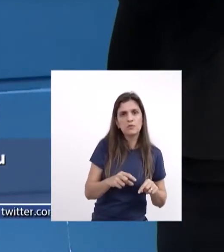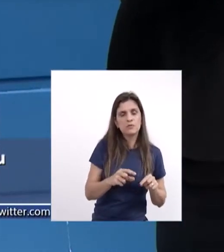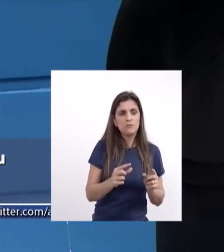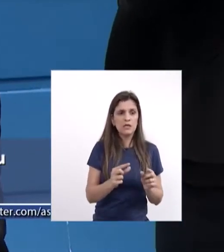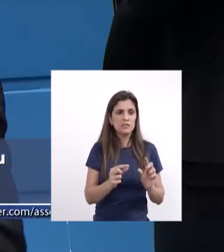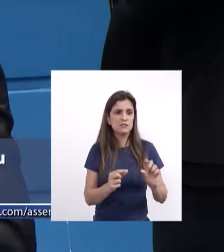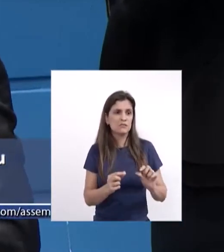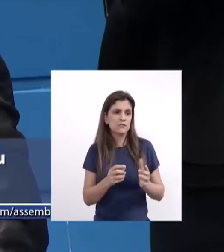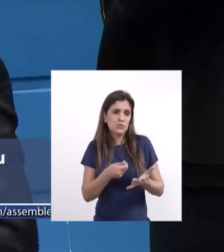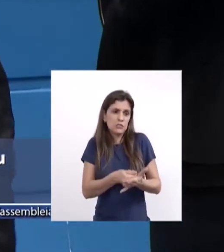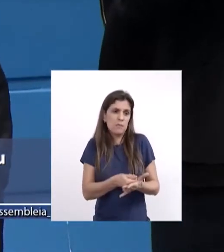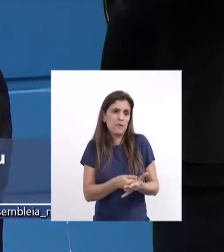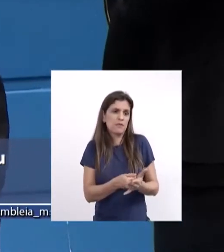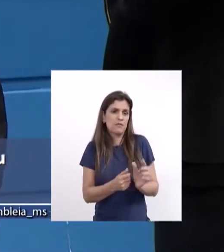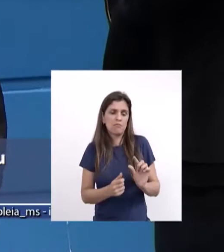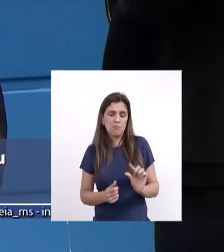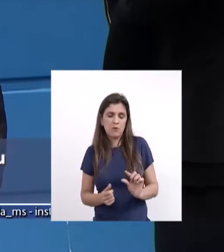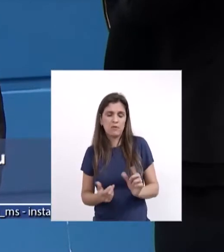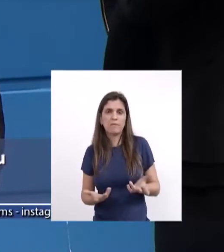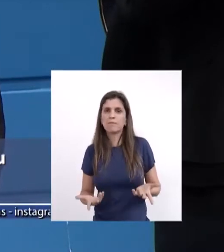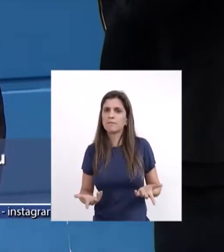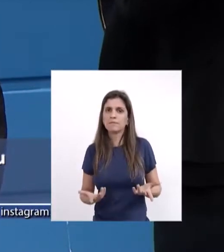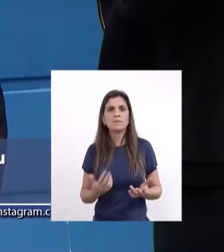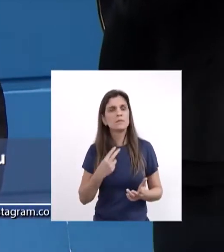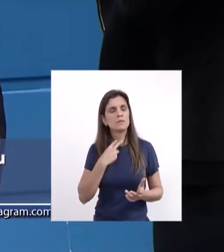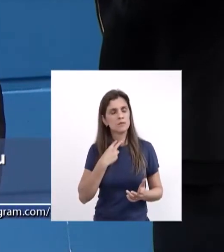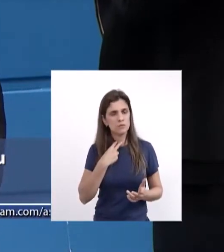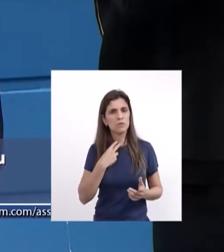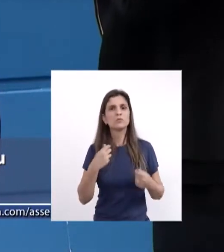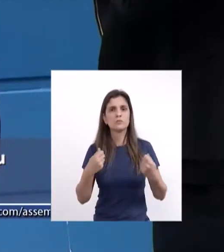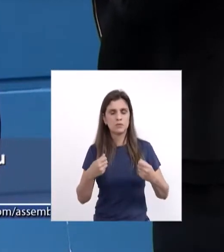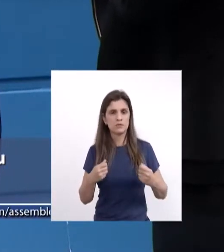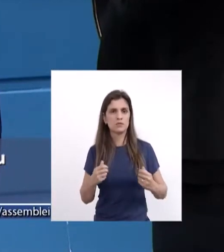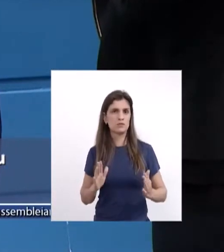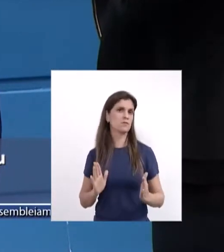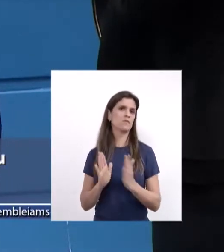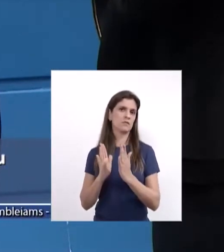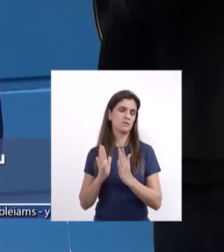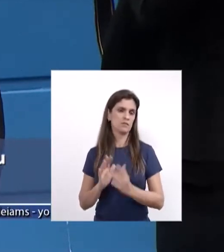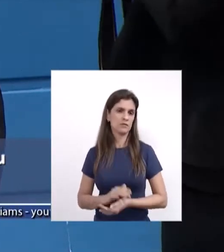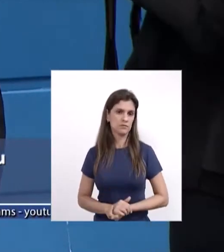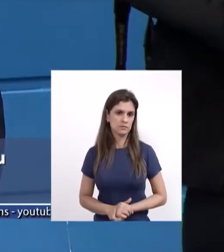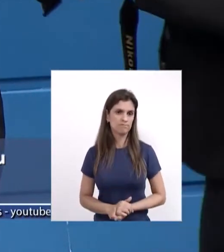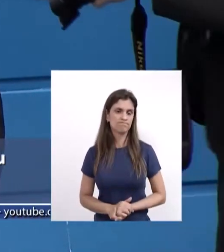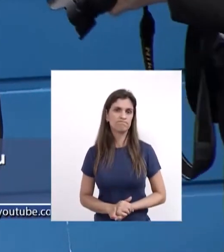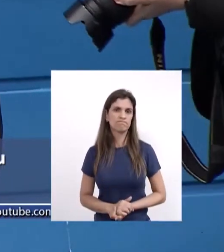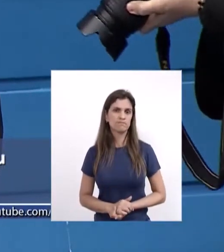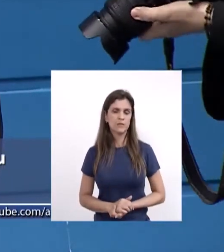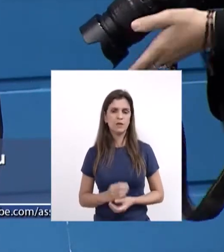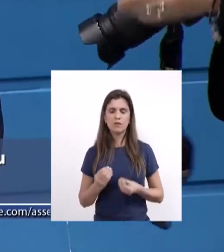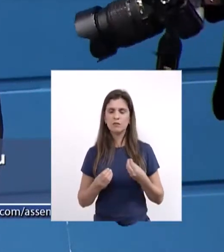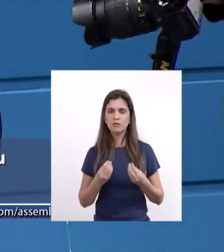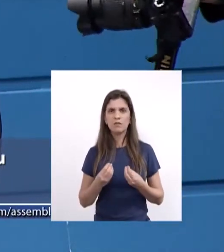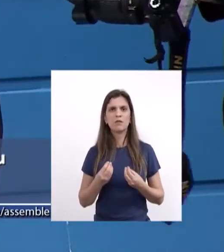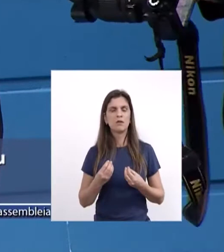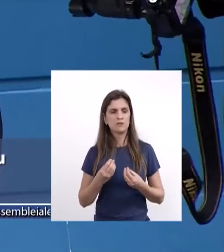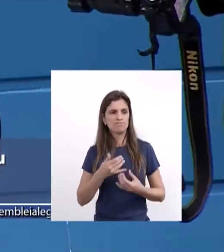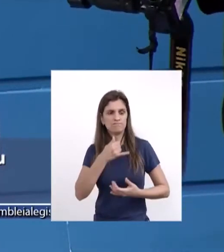grande e é preciso sim que haja esse enfrentamento. Eu quero aqui lamentar profundamente essa decisão, essa